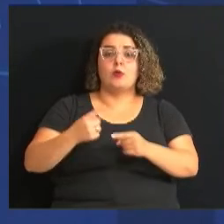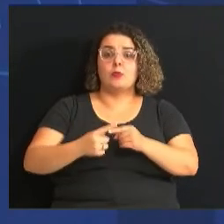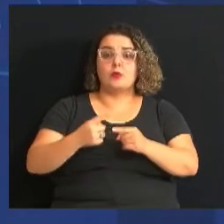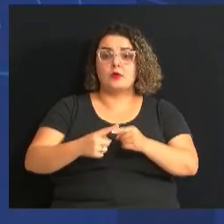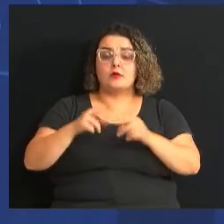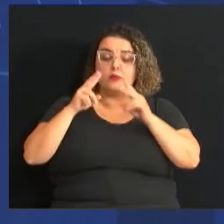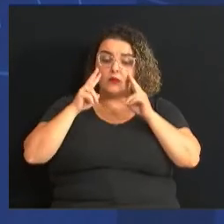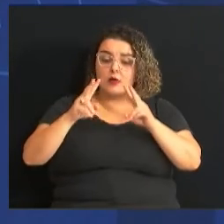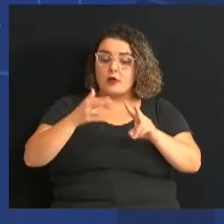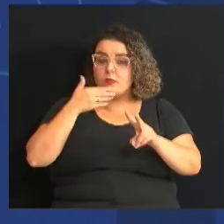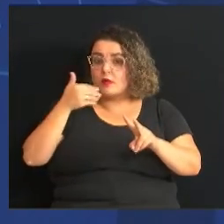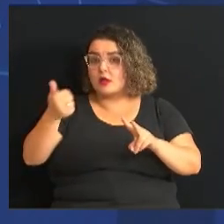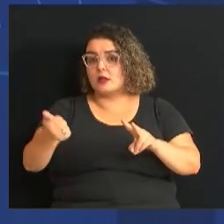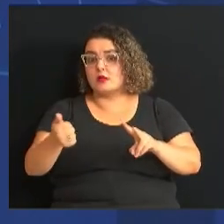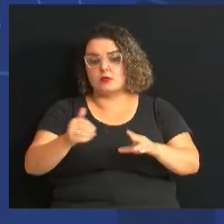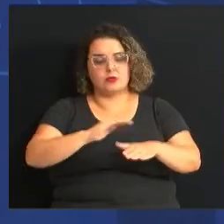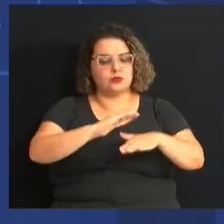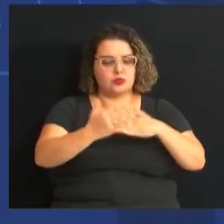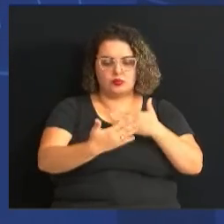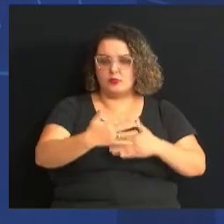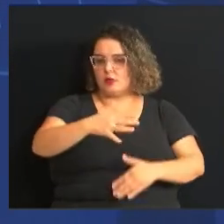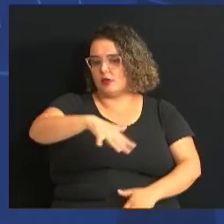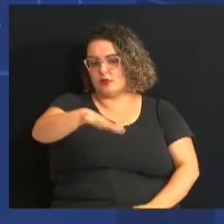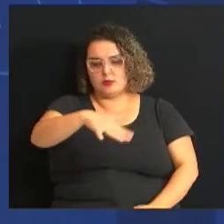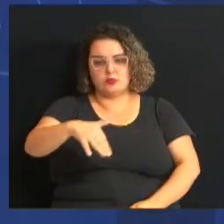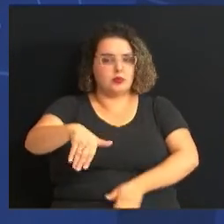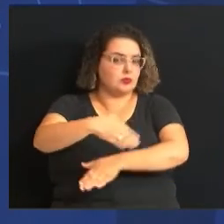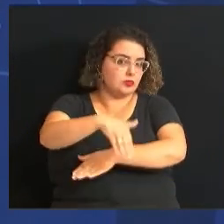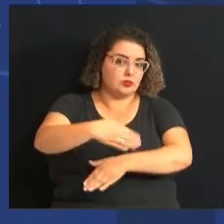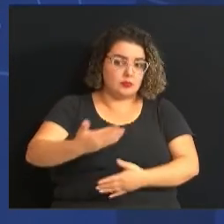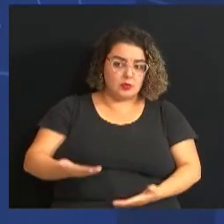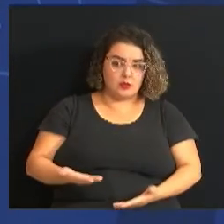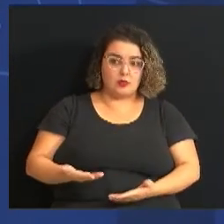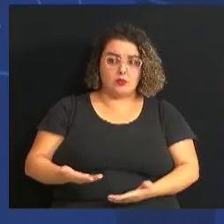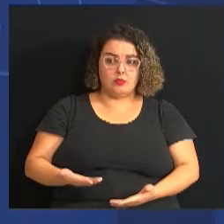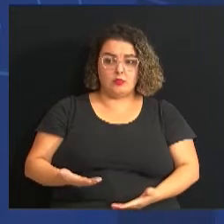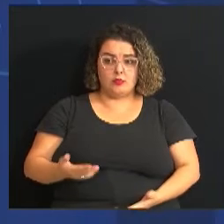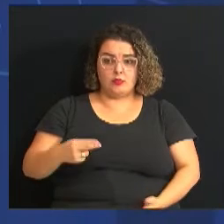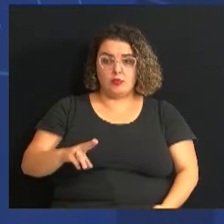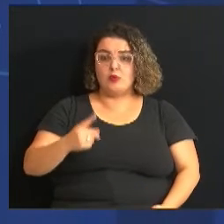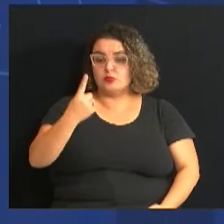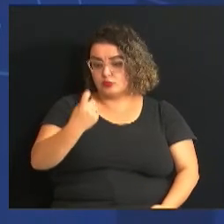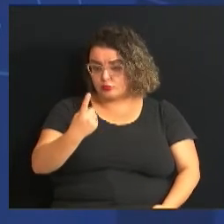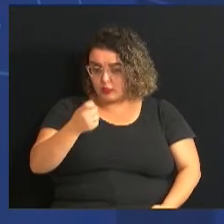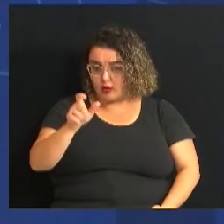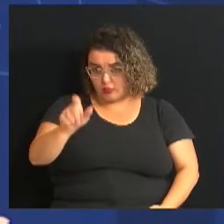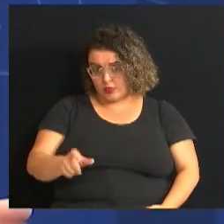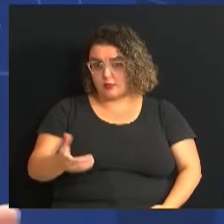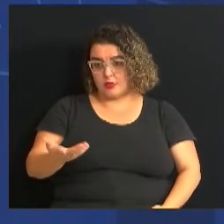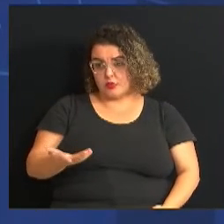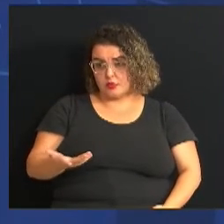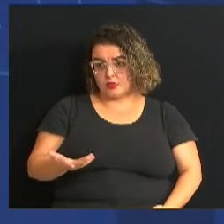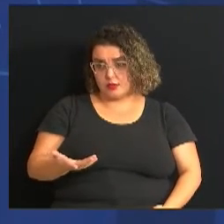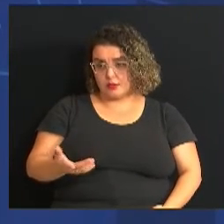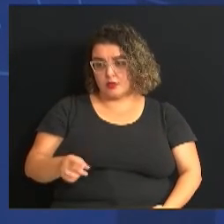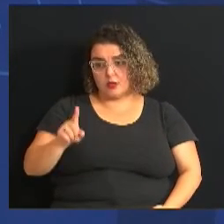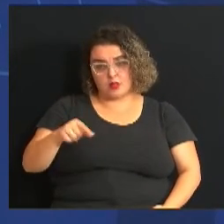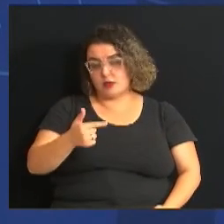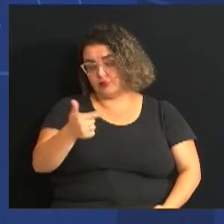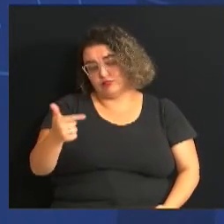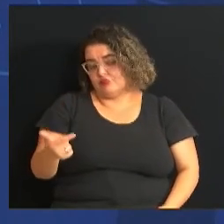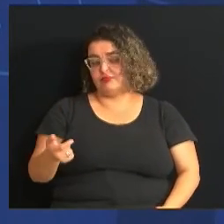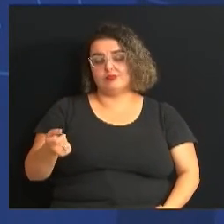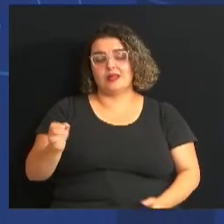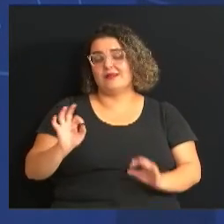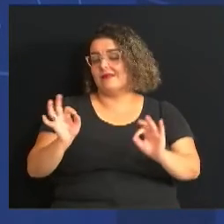a situação de um bairro, de uma região, de uma rua, né? Ou de uma única pessoa. E isso daí não tem preço, porque